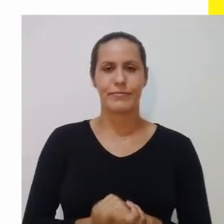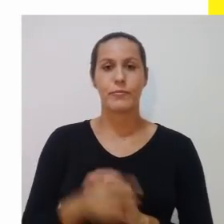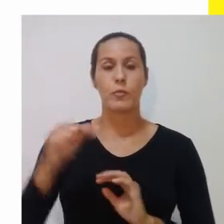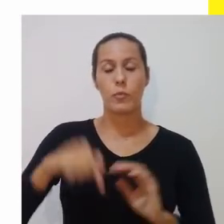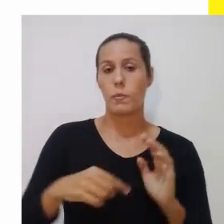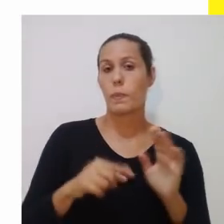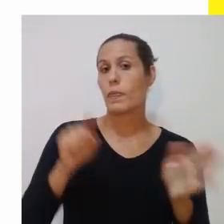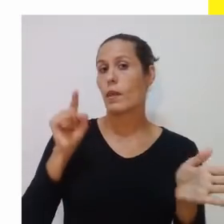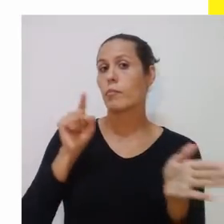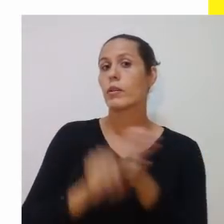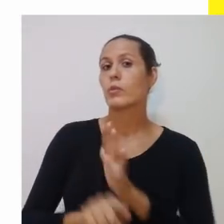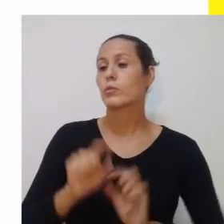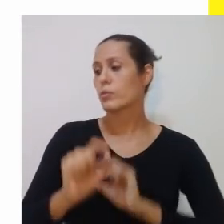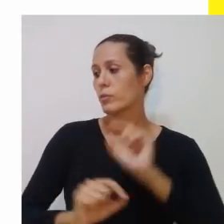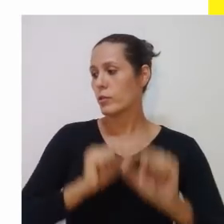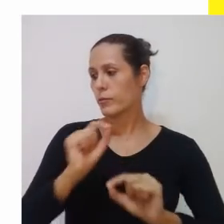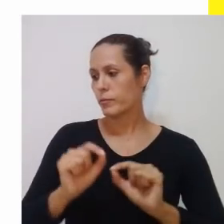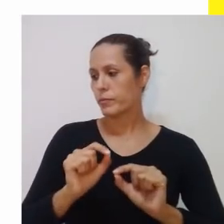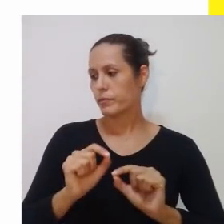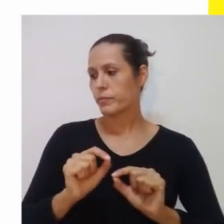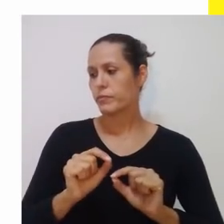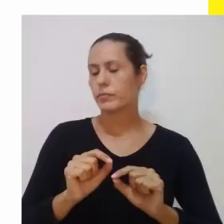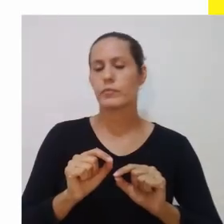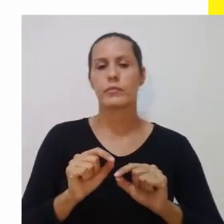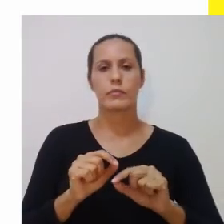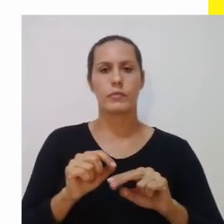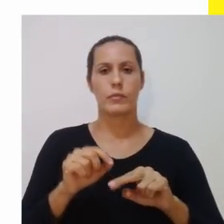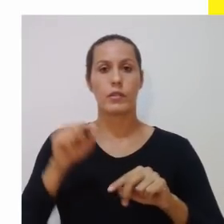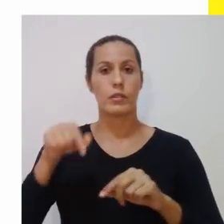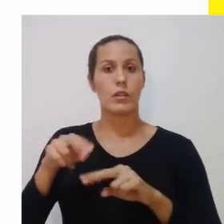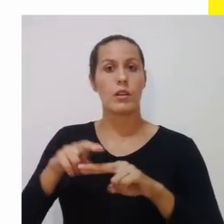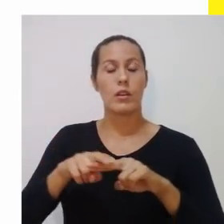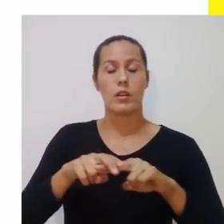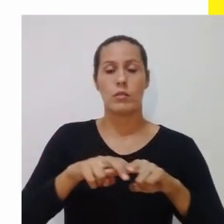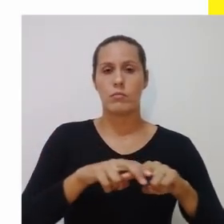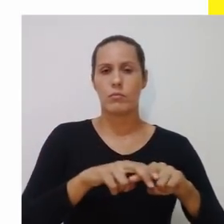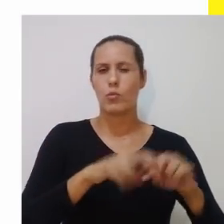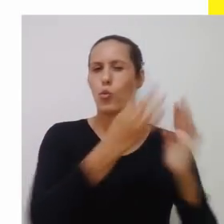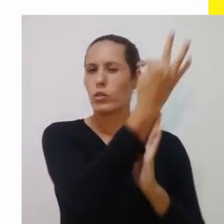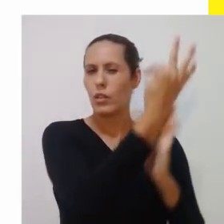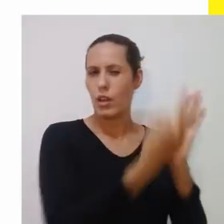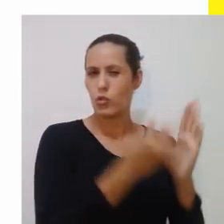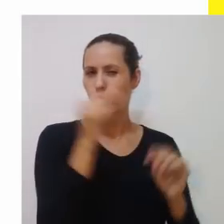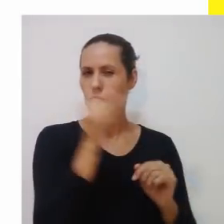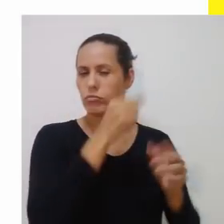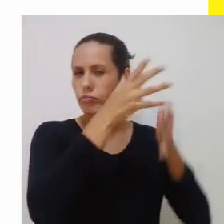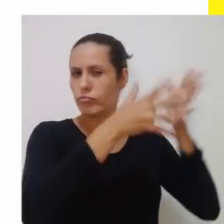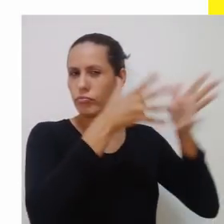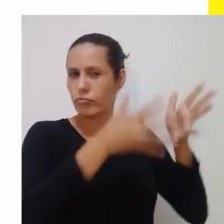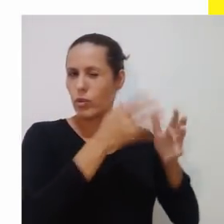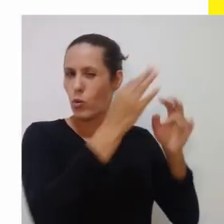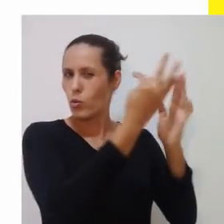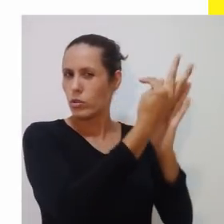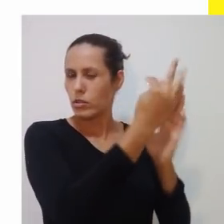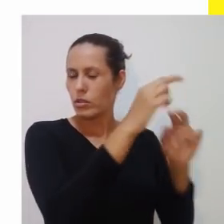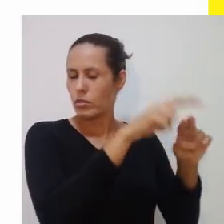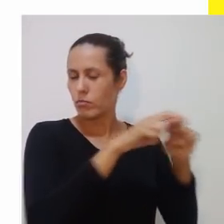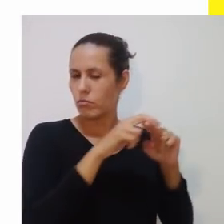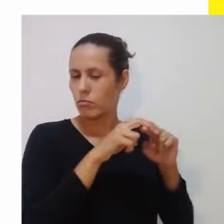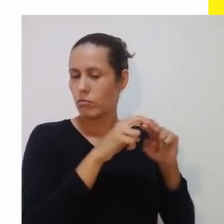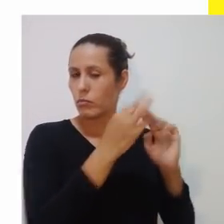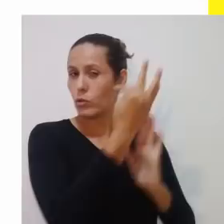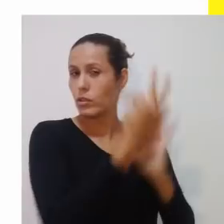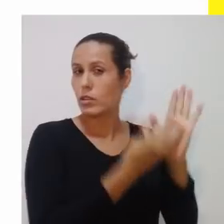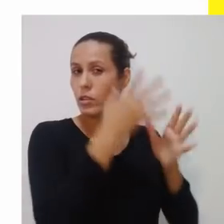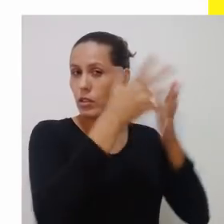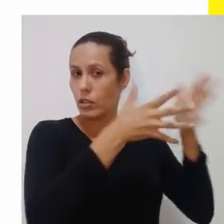ao texto. A pergunta foi essa. De acordo com esse texto quer dizer o quê? O texto acima.